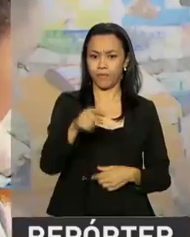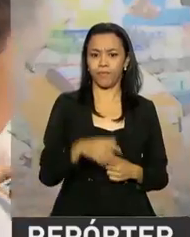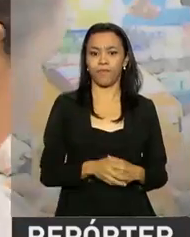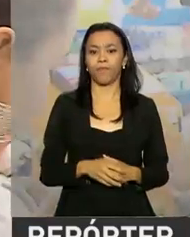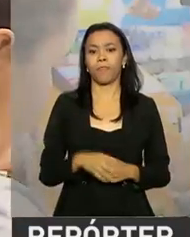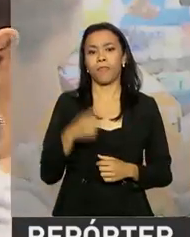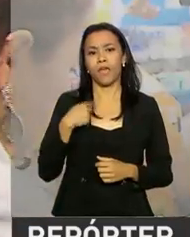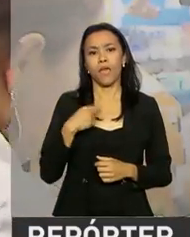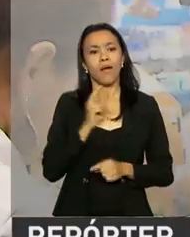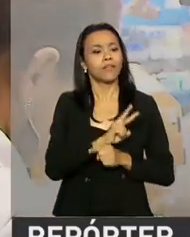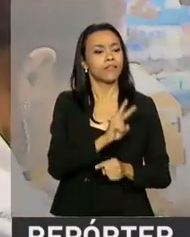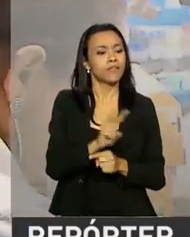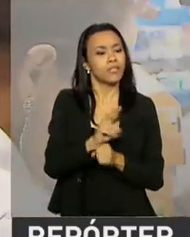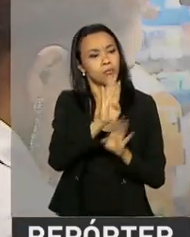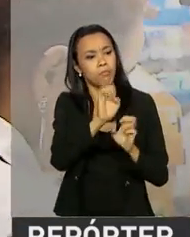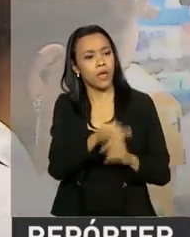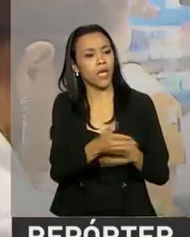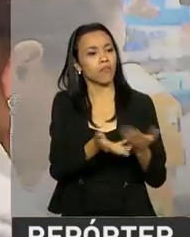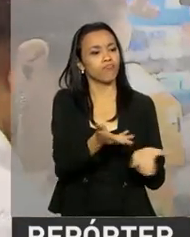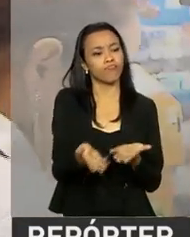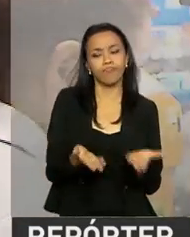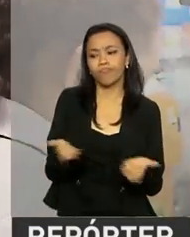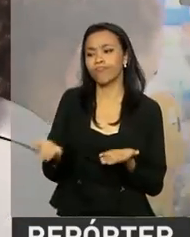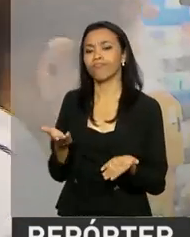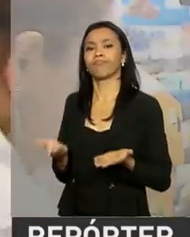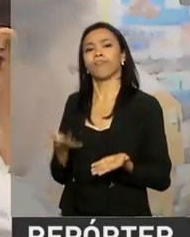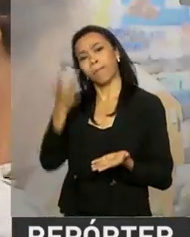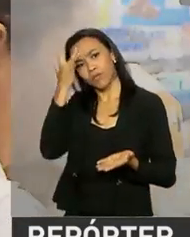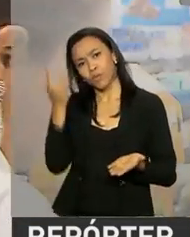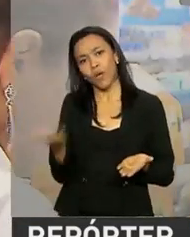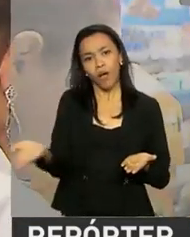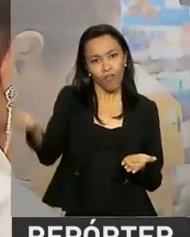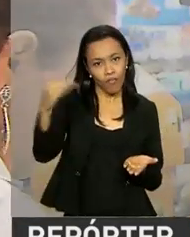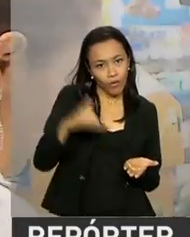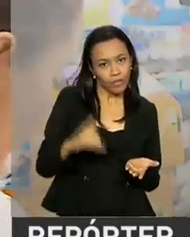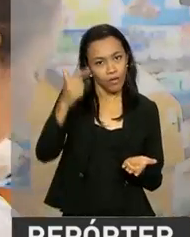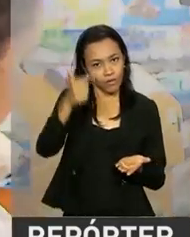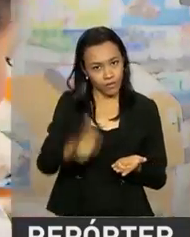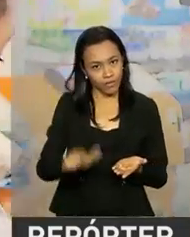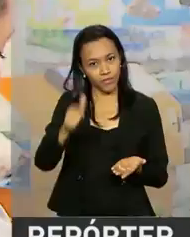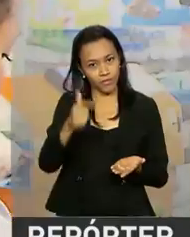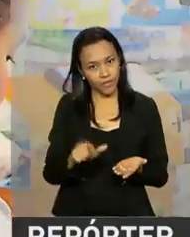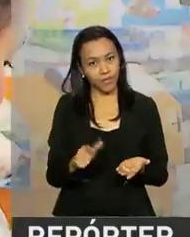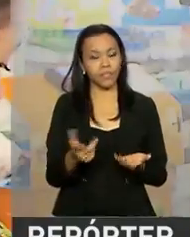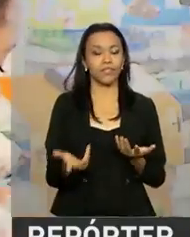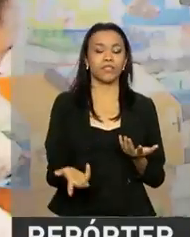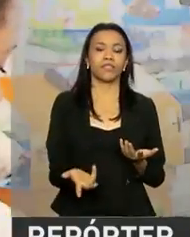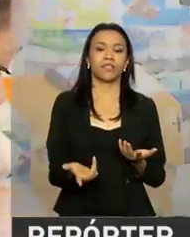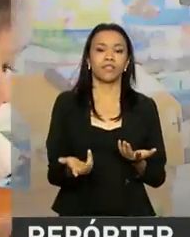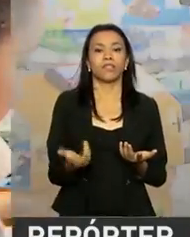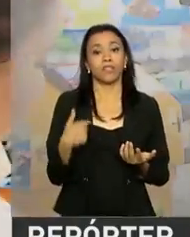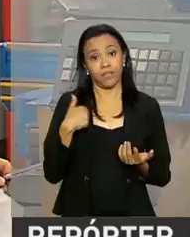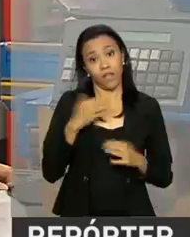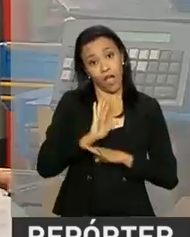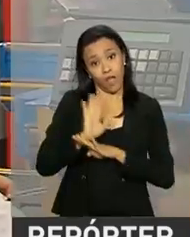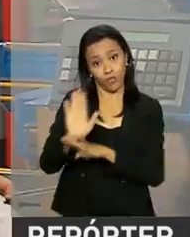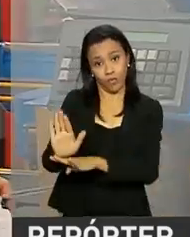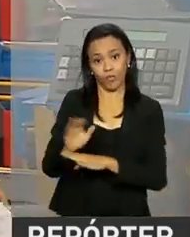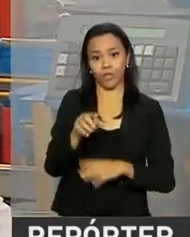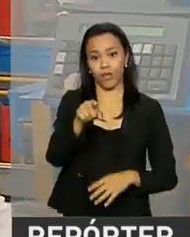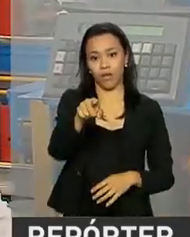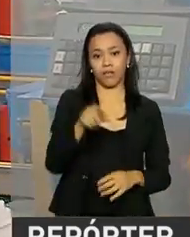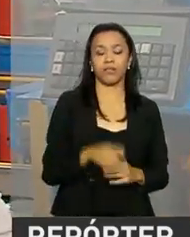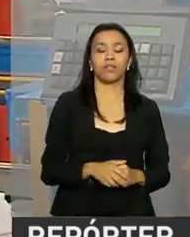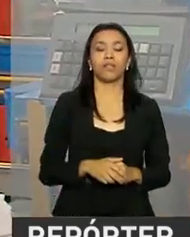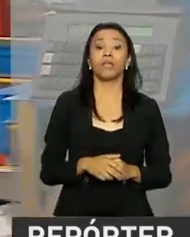Empacotando, atendendo o cliente bem, o cliente volta para vir ajudar, né? Que... ajudar eles. De acordo